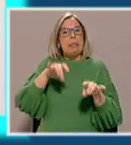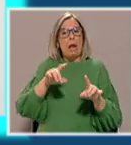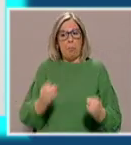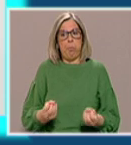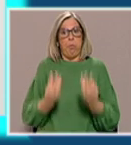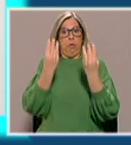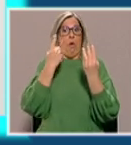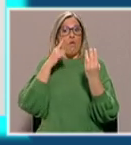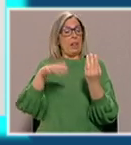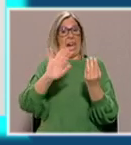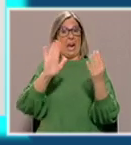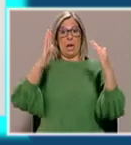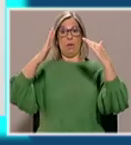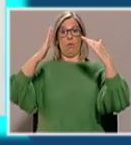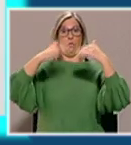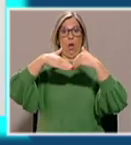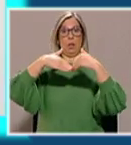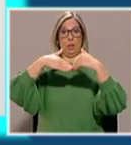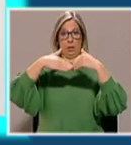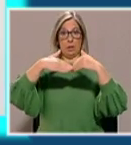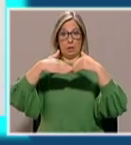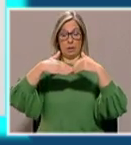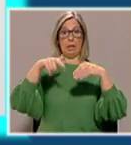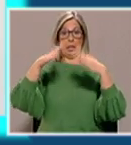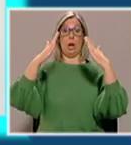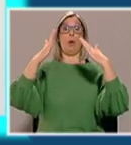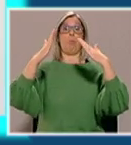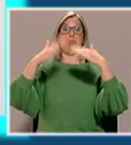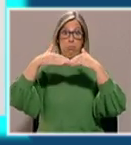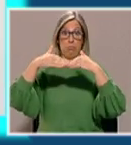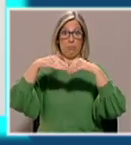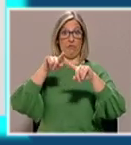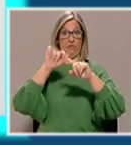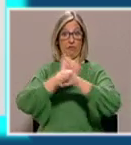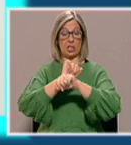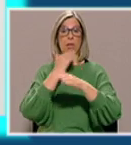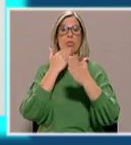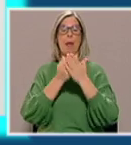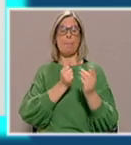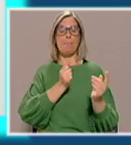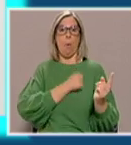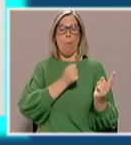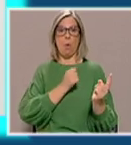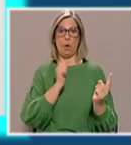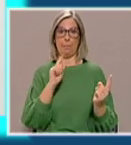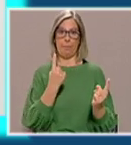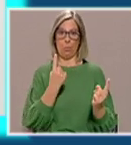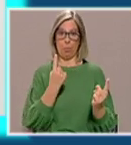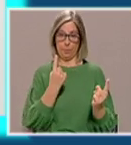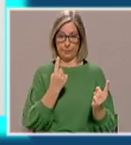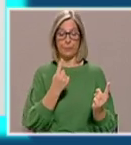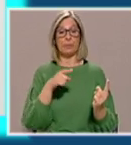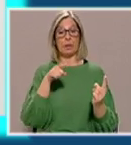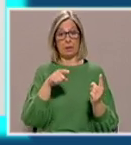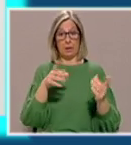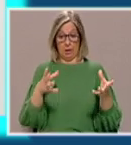fecham. É este fecho que provoca o primeiro som do bater do coração. Os ventrículos contraem e o sangue